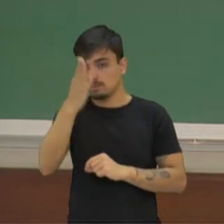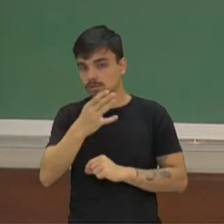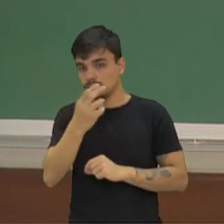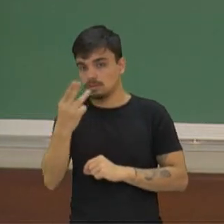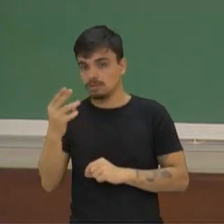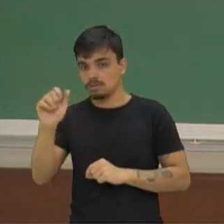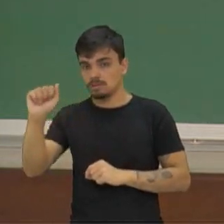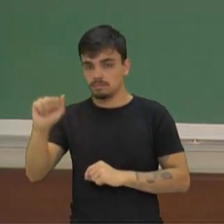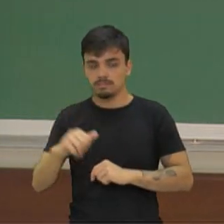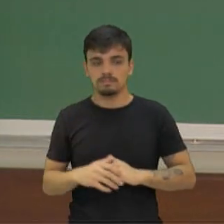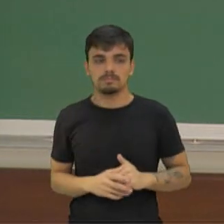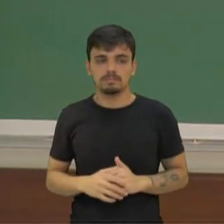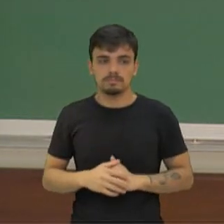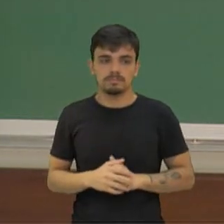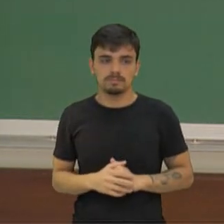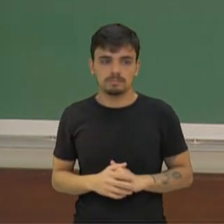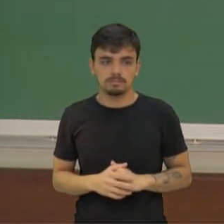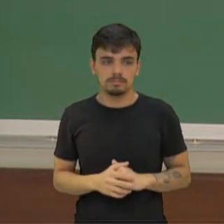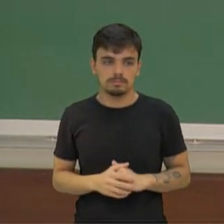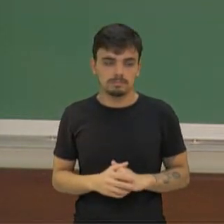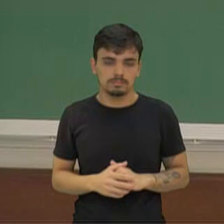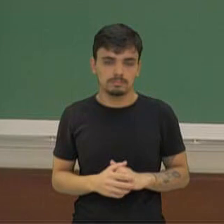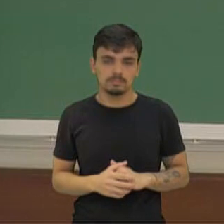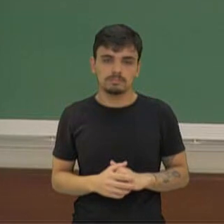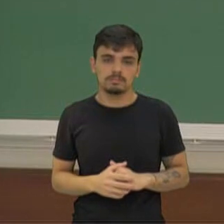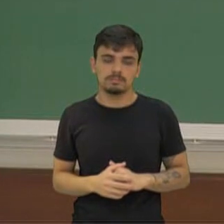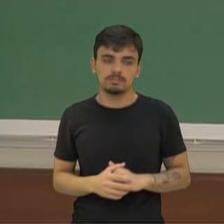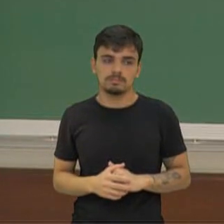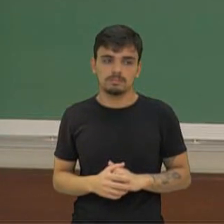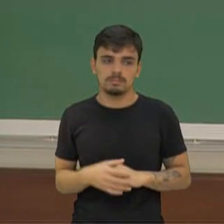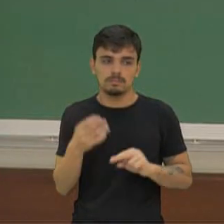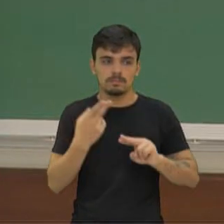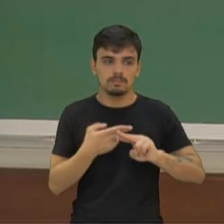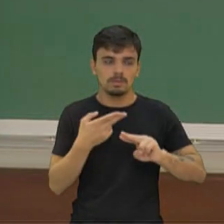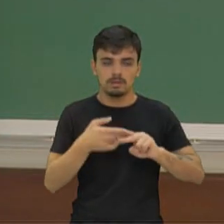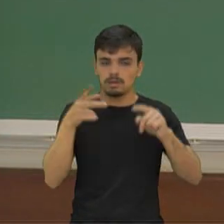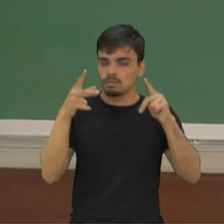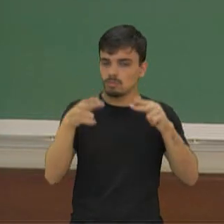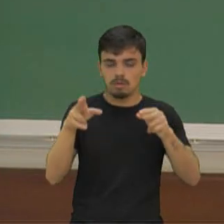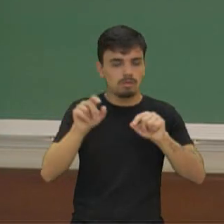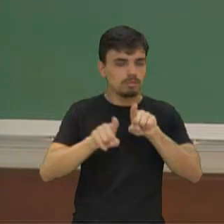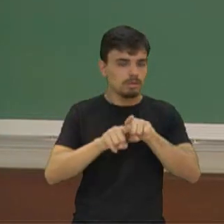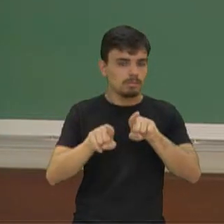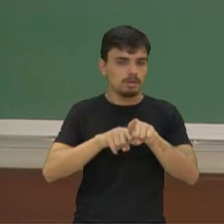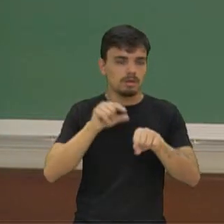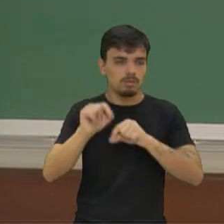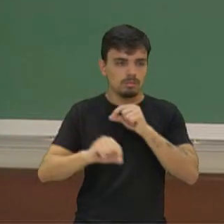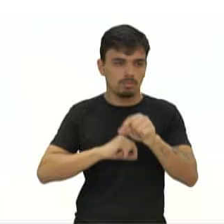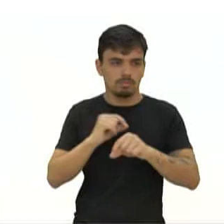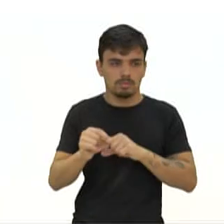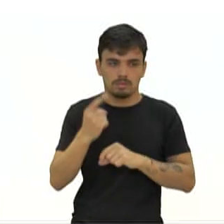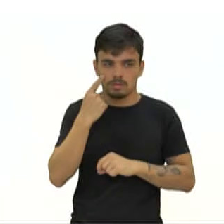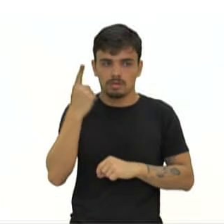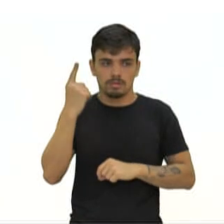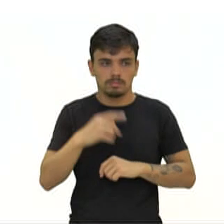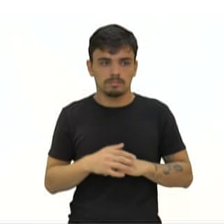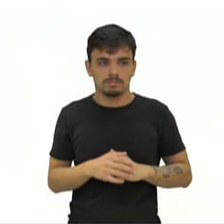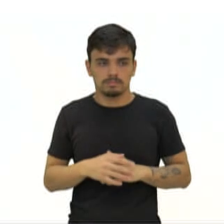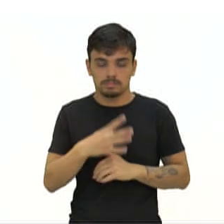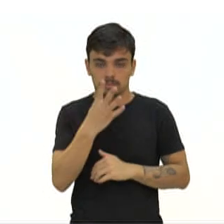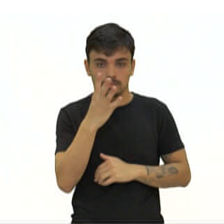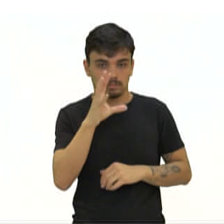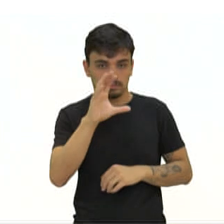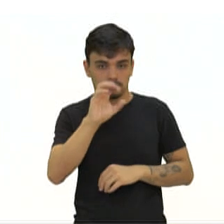frações, 2/3 de ampere. Aplicando a mesma coisa para o resistor 2. O 2 é igual a R2 vezes 2.